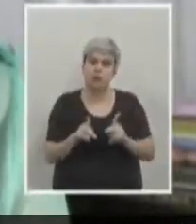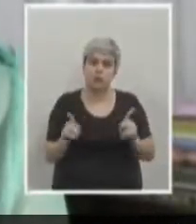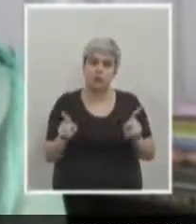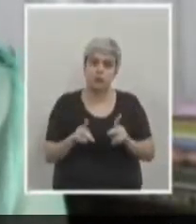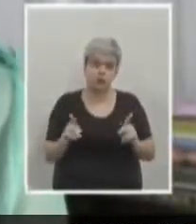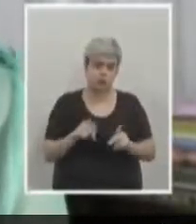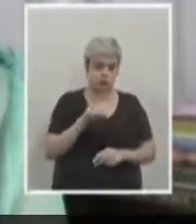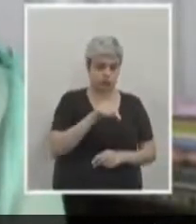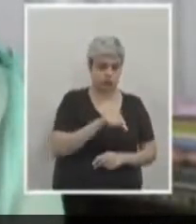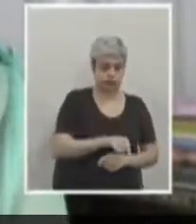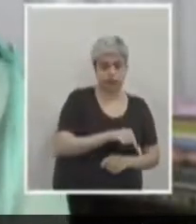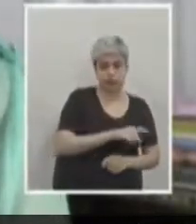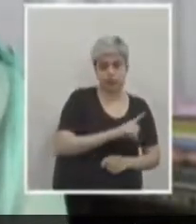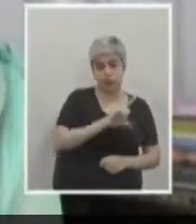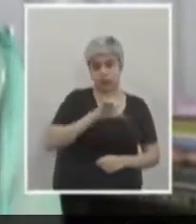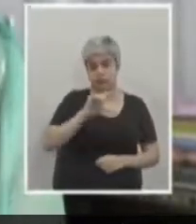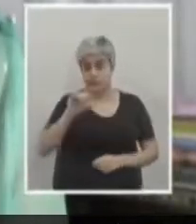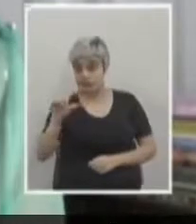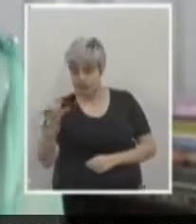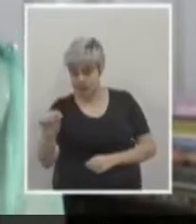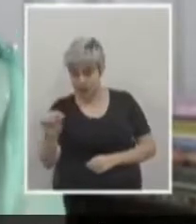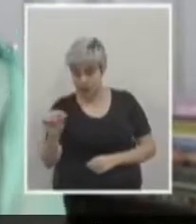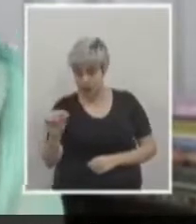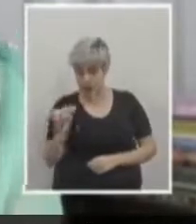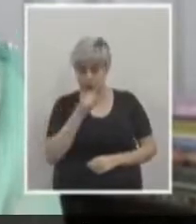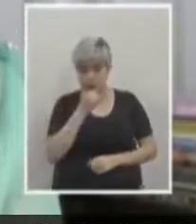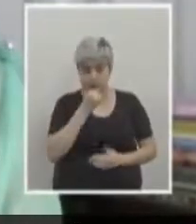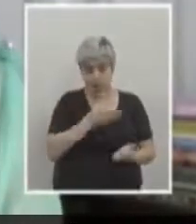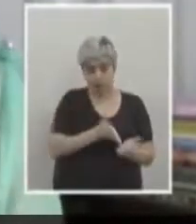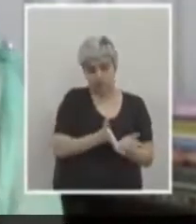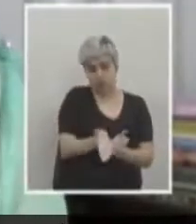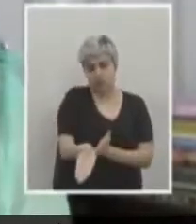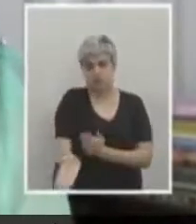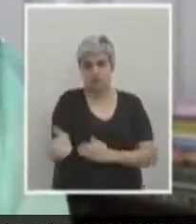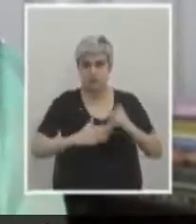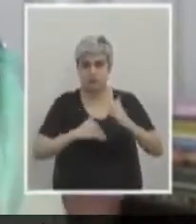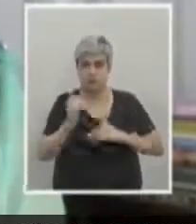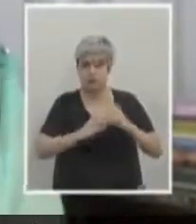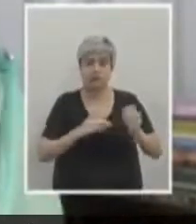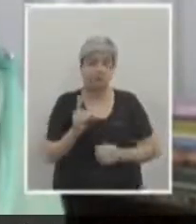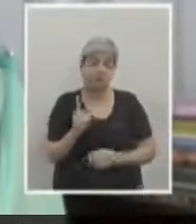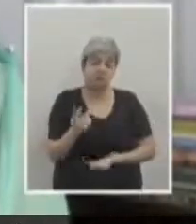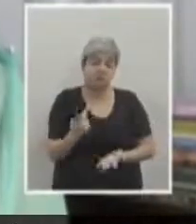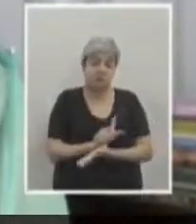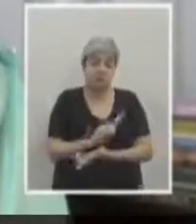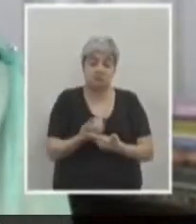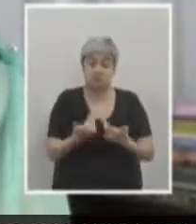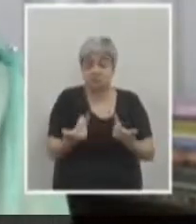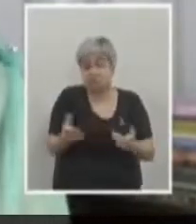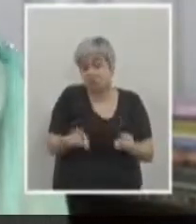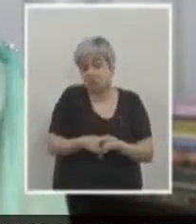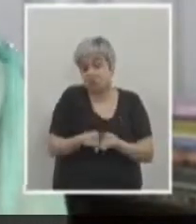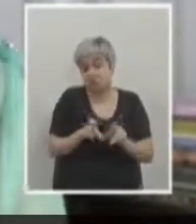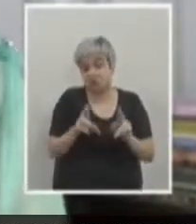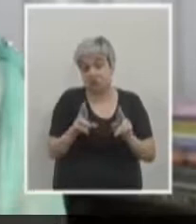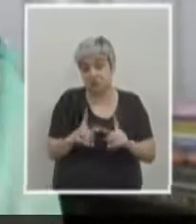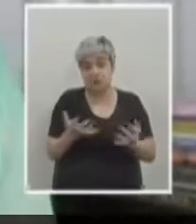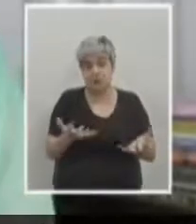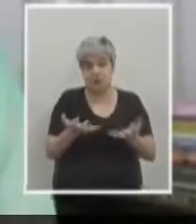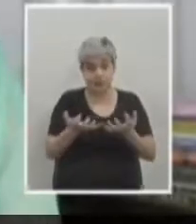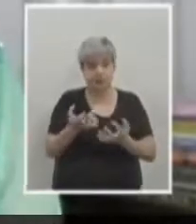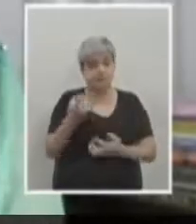que considerasse aí, ele não, a gente não entende como desvio de função, porque acontece em outras situações, né, e eu queria que, assim, fosse